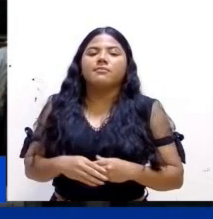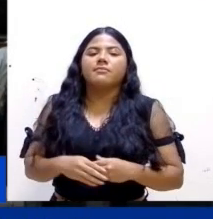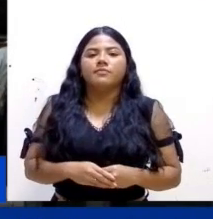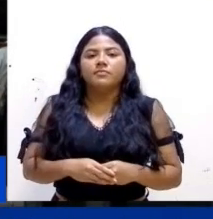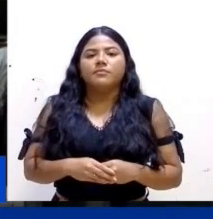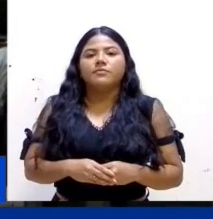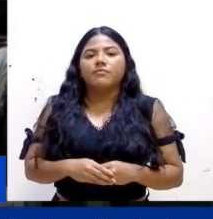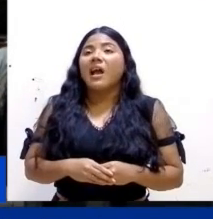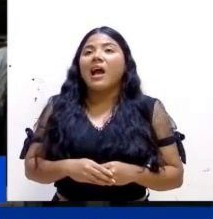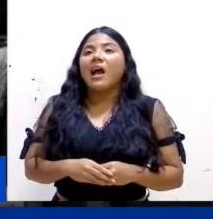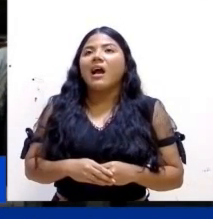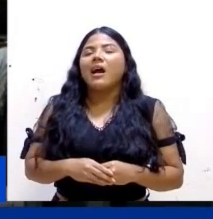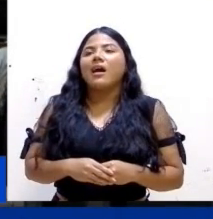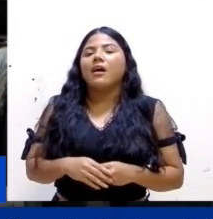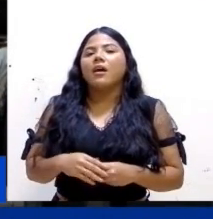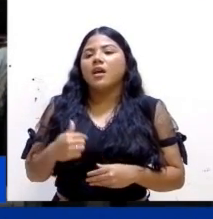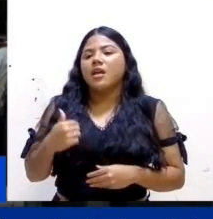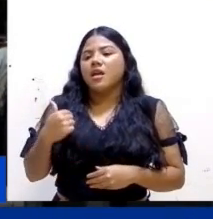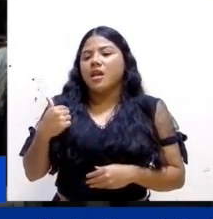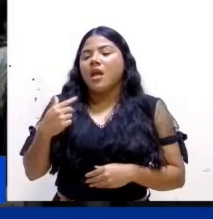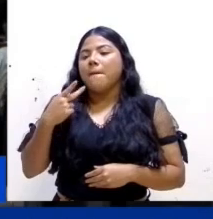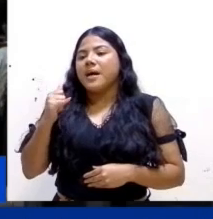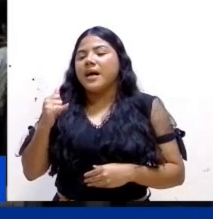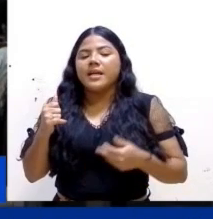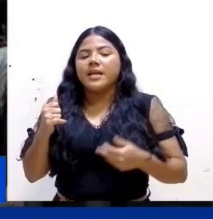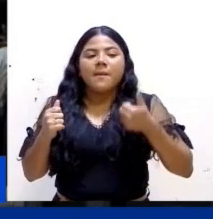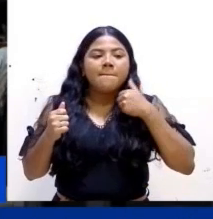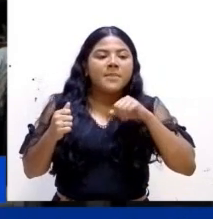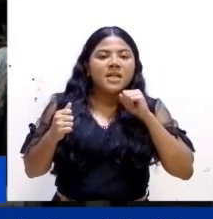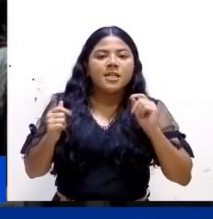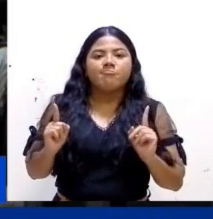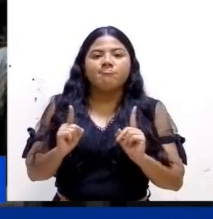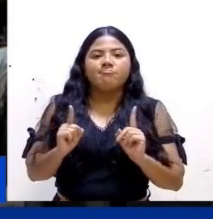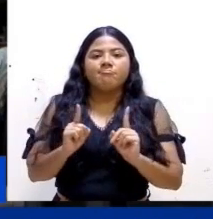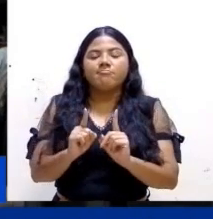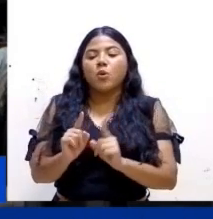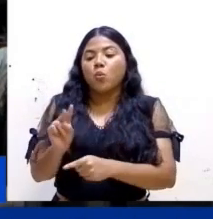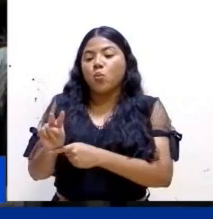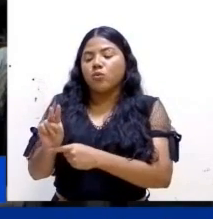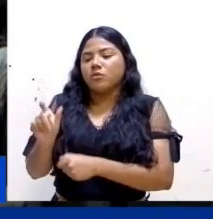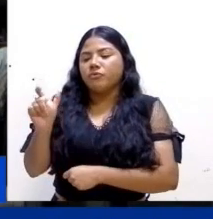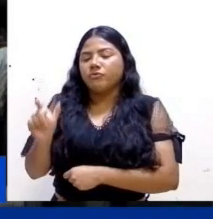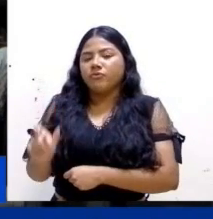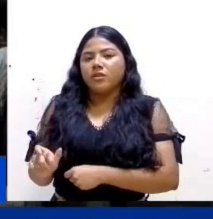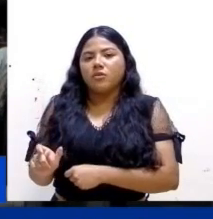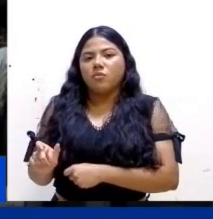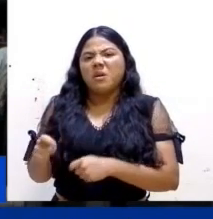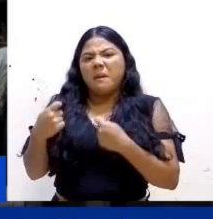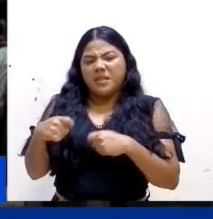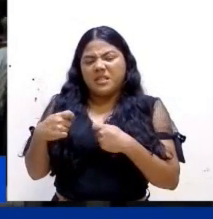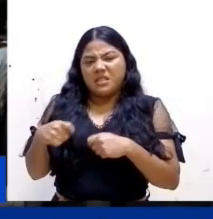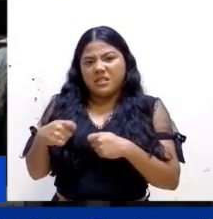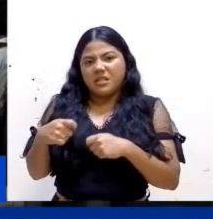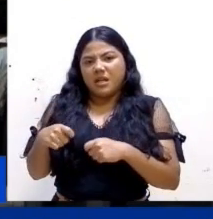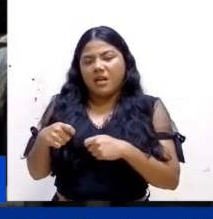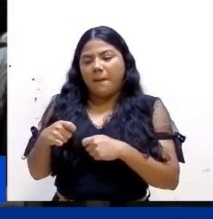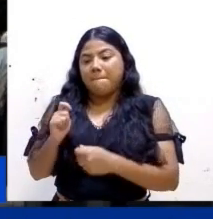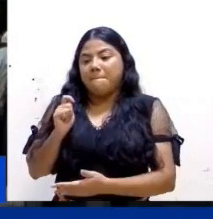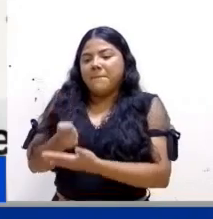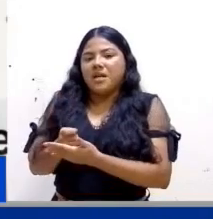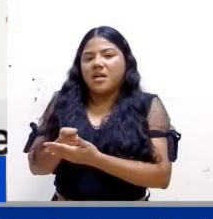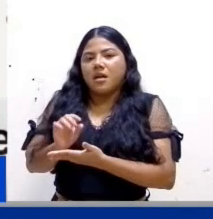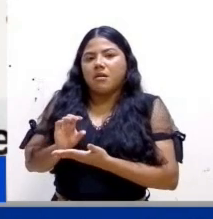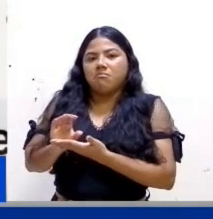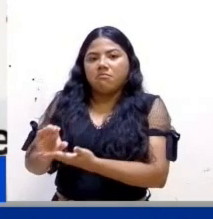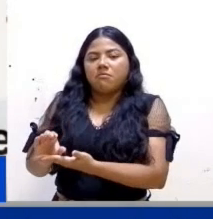Tem o dever de pagar a pensão. E o que é a pensão alimentícia? É o valor pago a uma pessoa para suprimento de suas